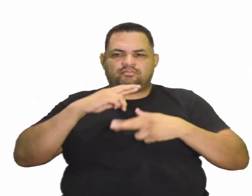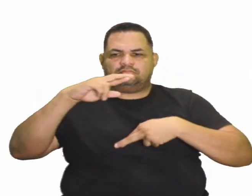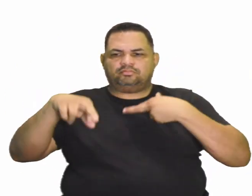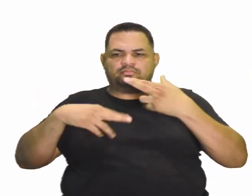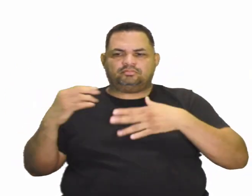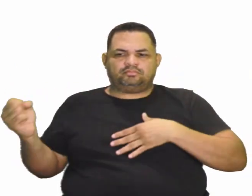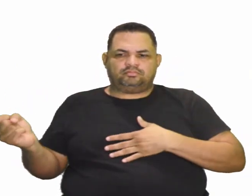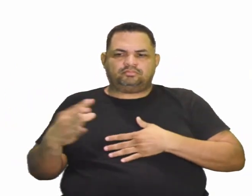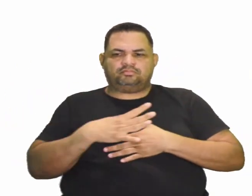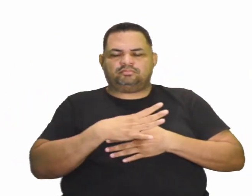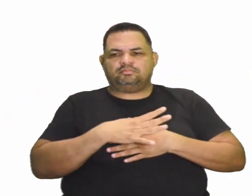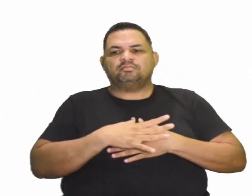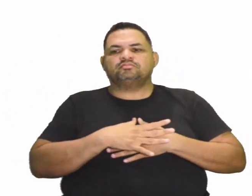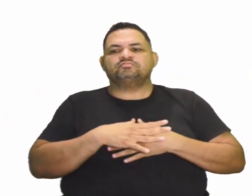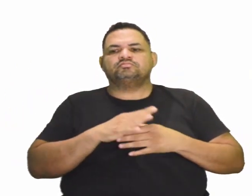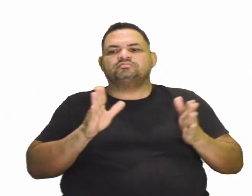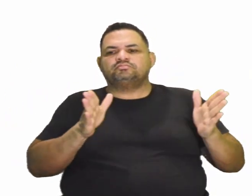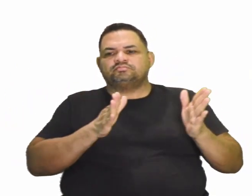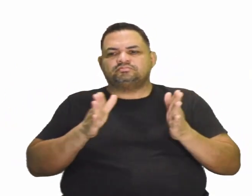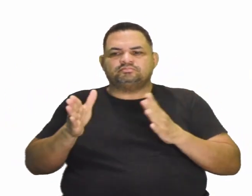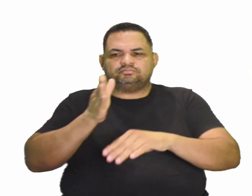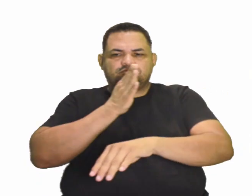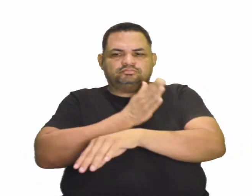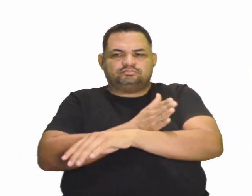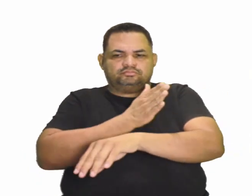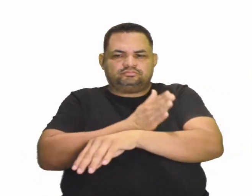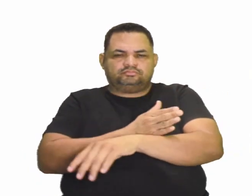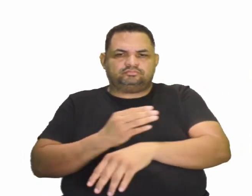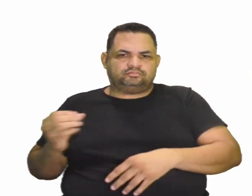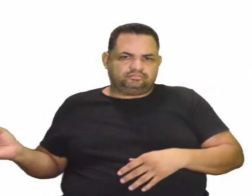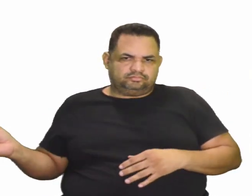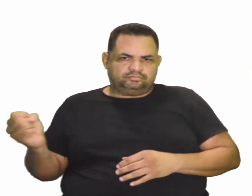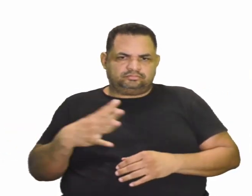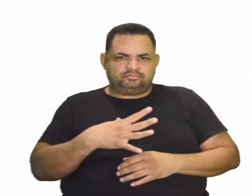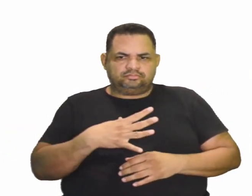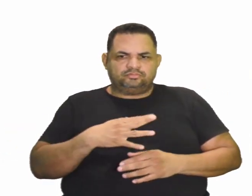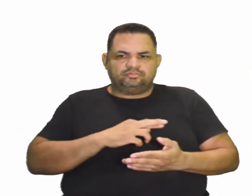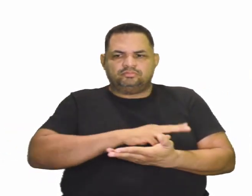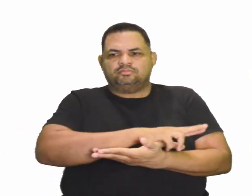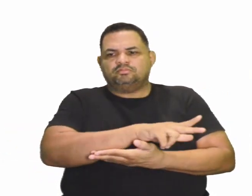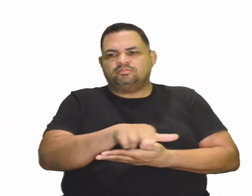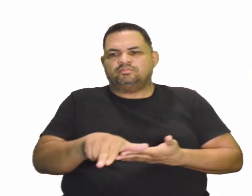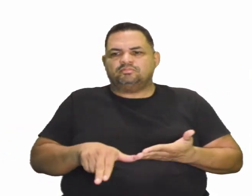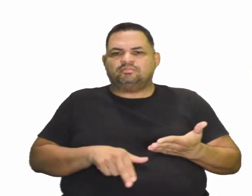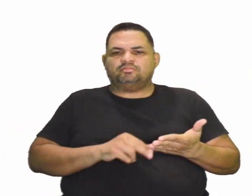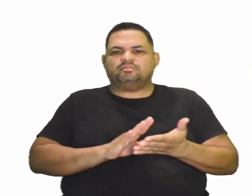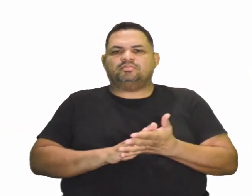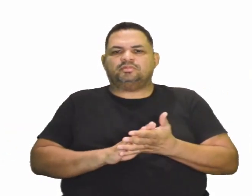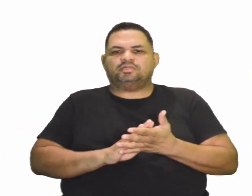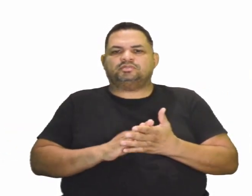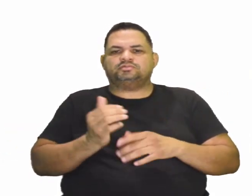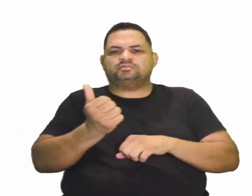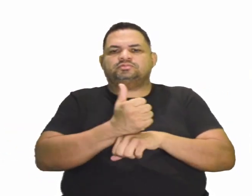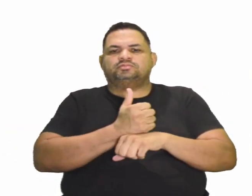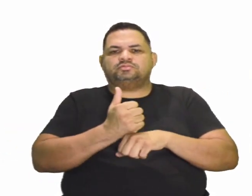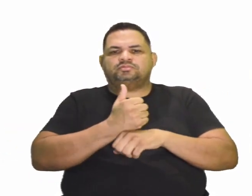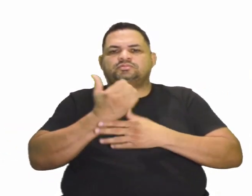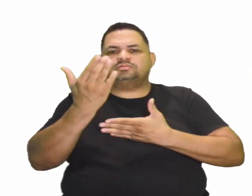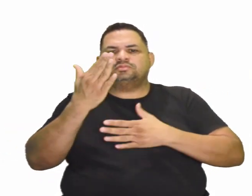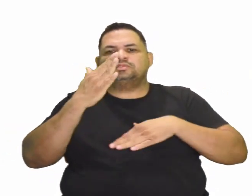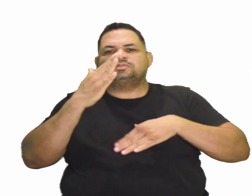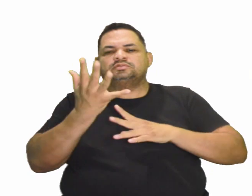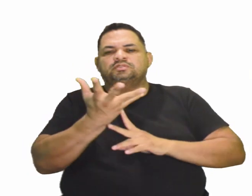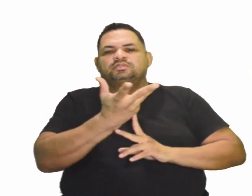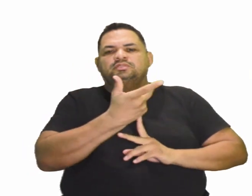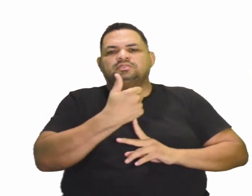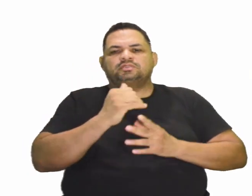período de inovação, um período em que os artistas são destacados, são importantes